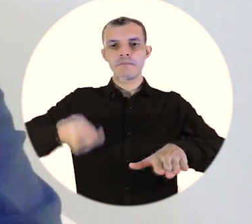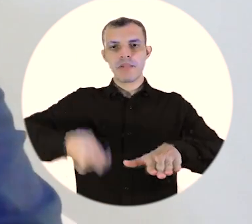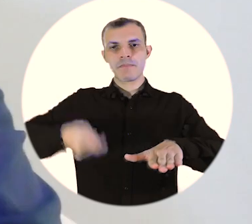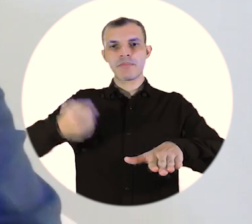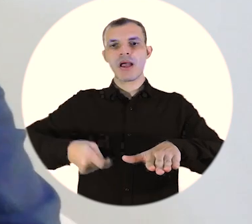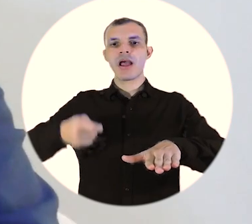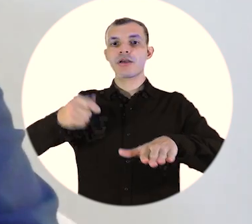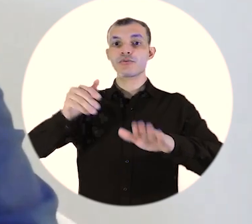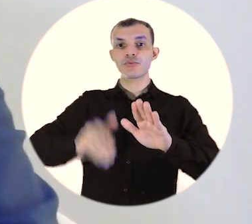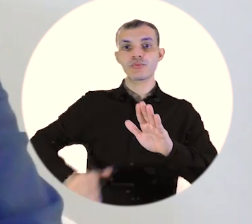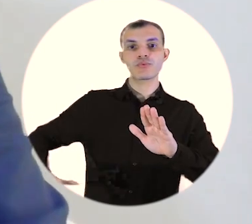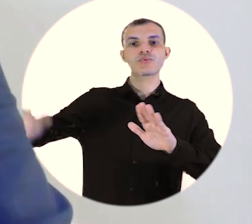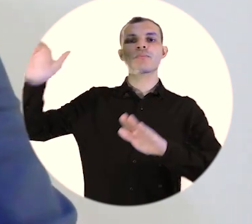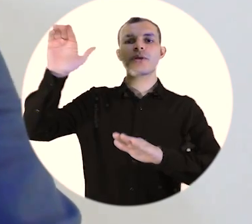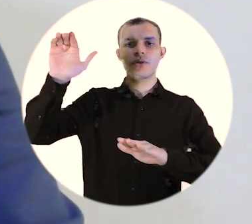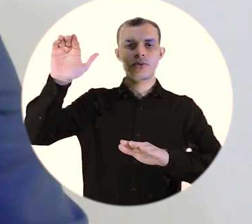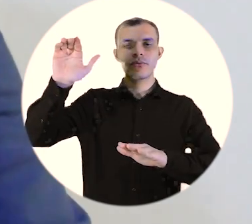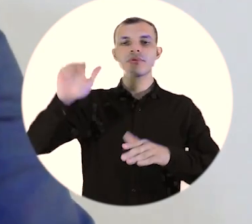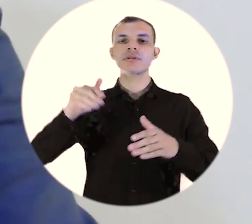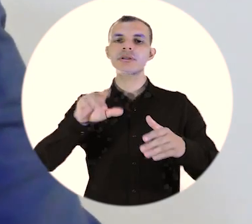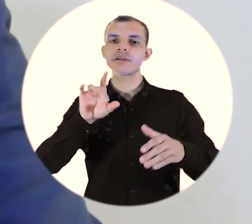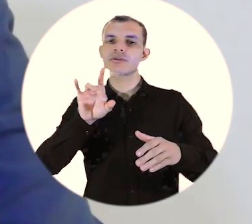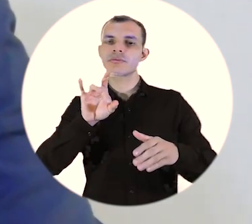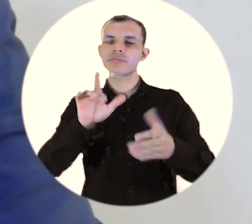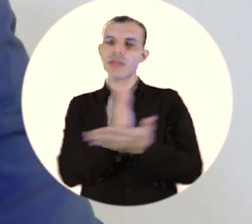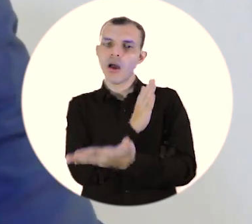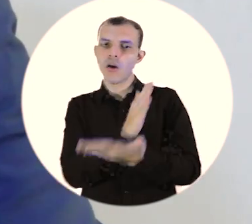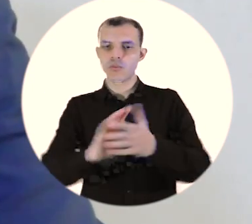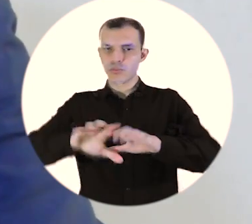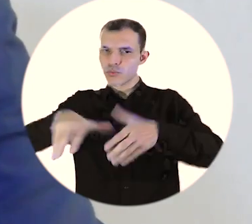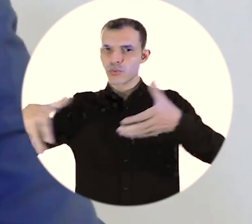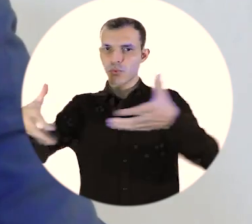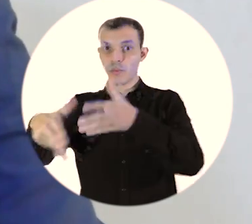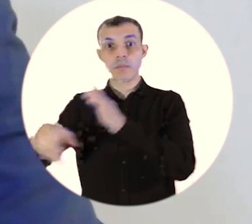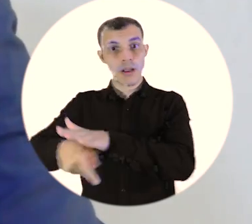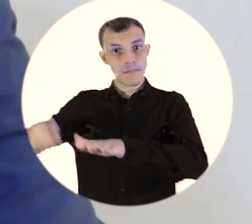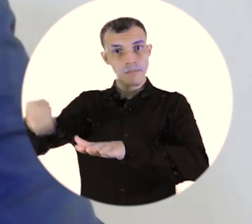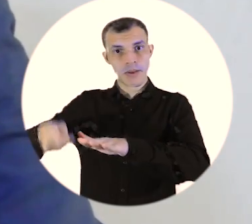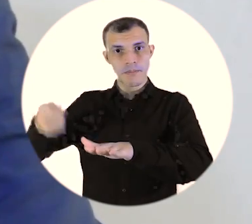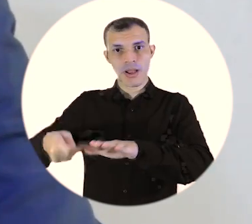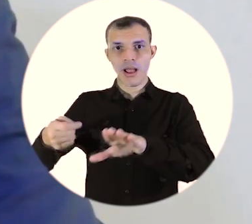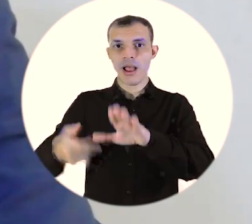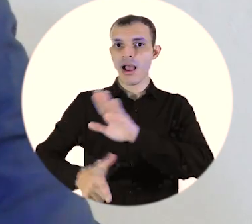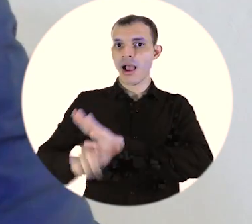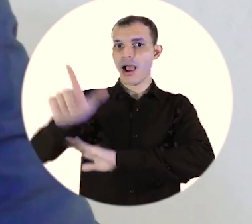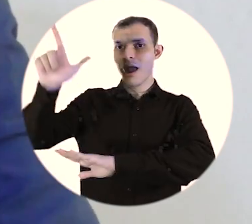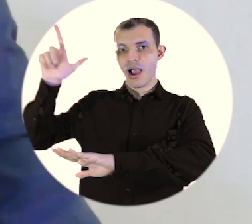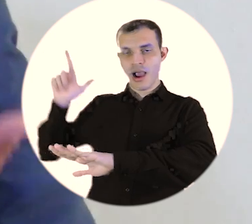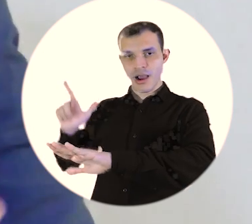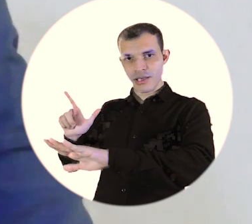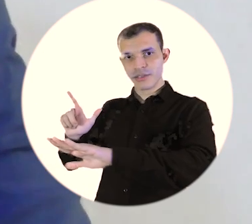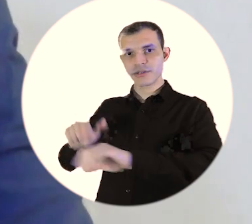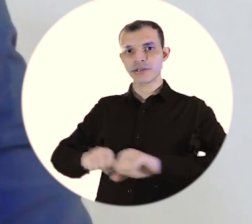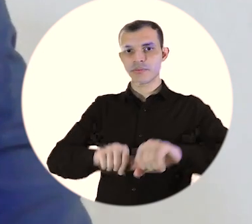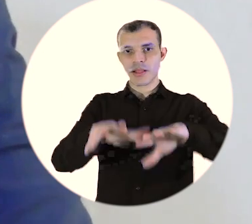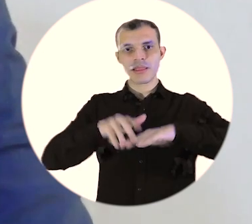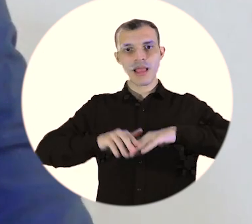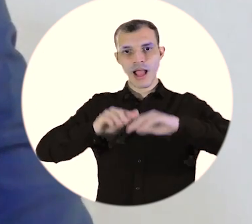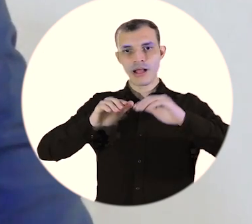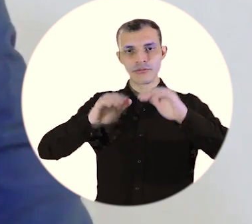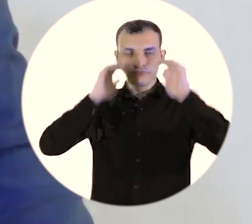tribunais superiores. Verifica-se às vezes que turmas de um tribunal não respeitam os precedentes de seu